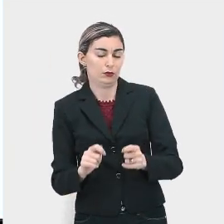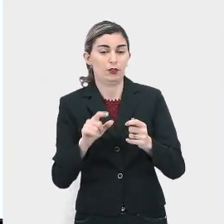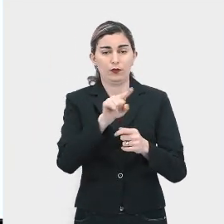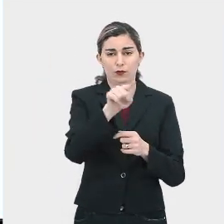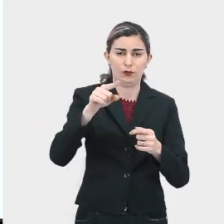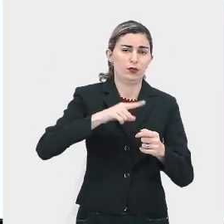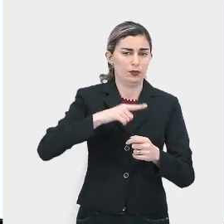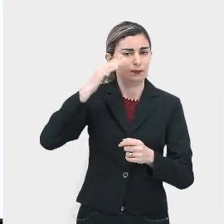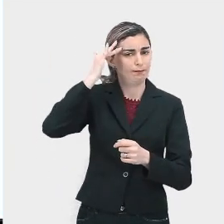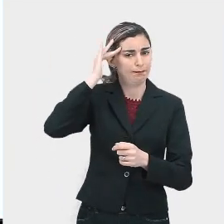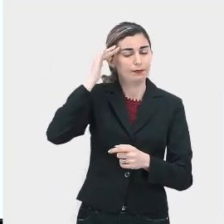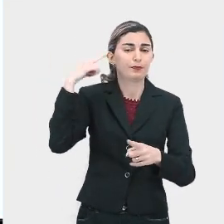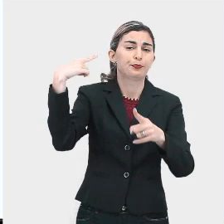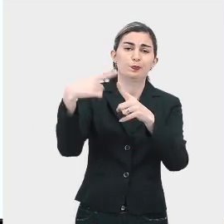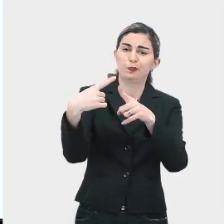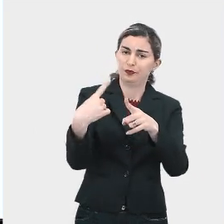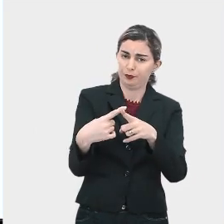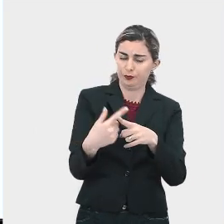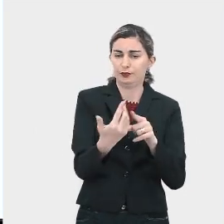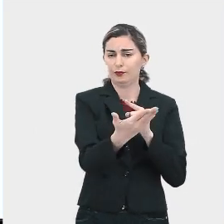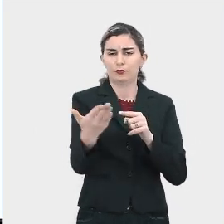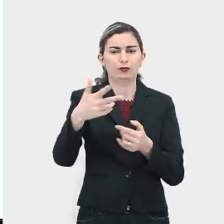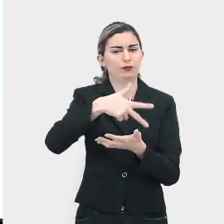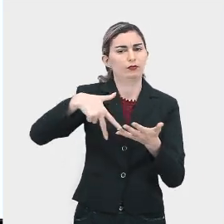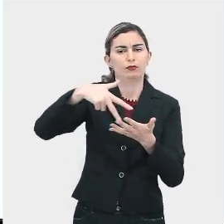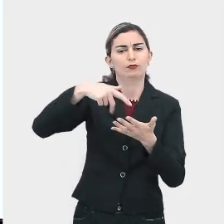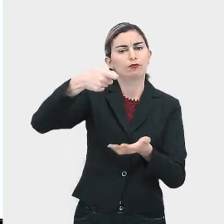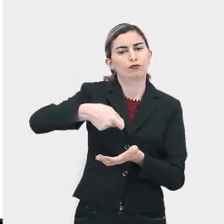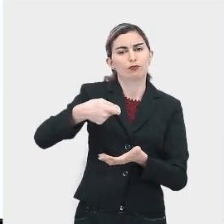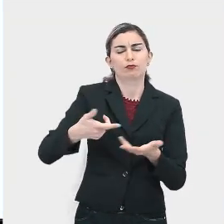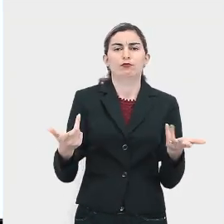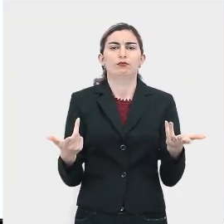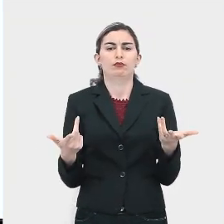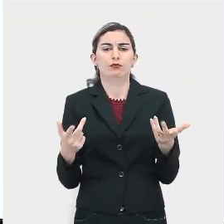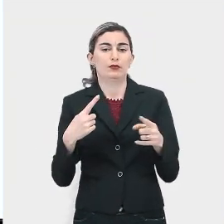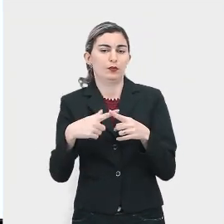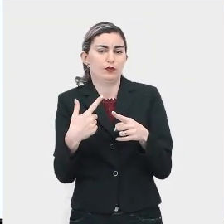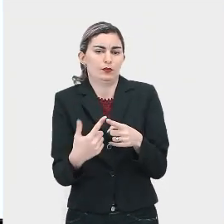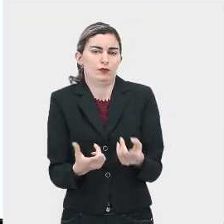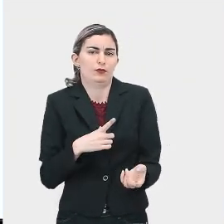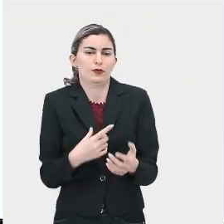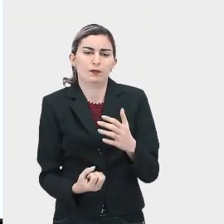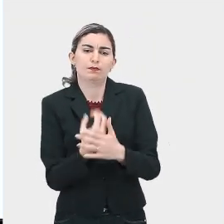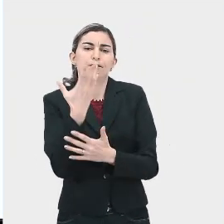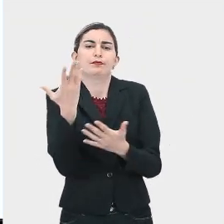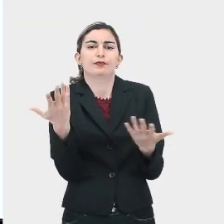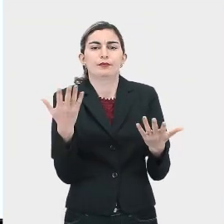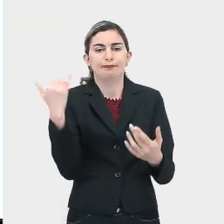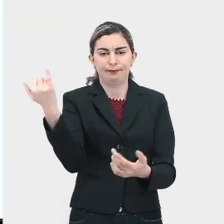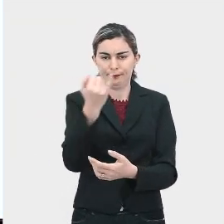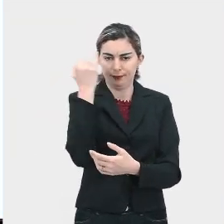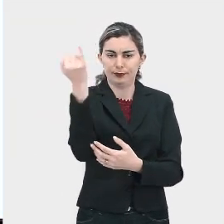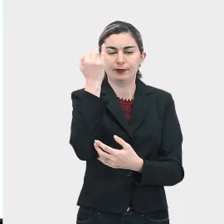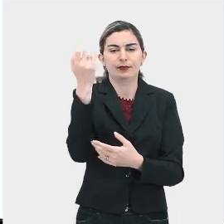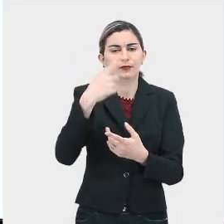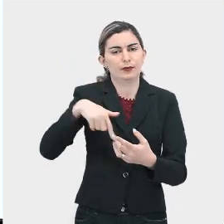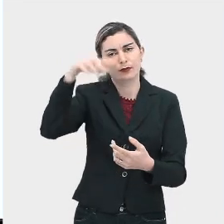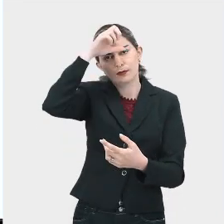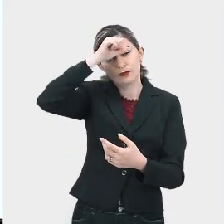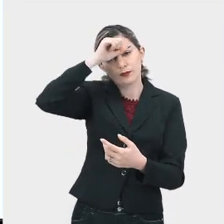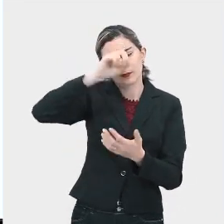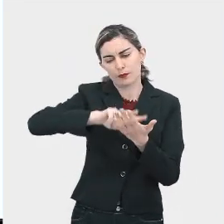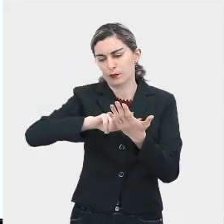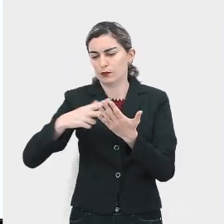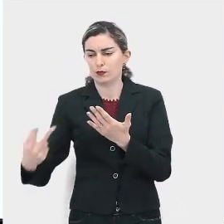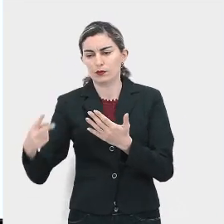dança existe. Então, lembra que eu sempre falo nas aulas que é muito importante a gente aprender o contexto histórico de tudo nessa